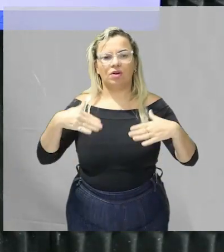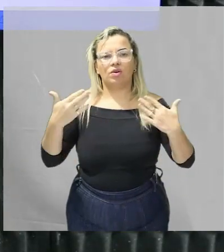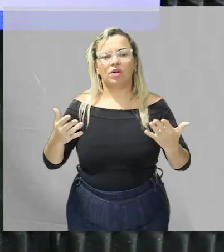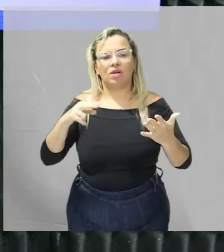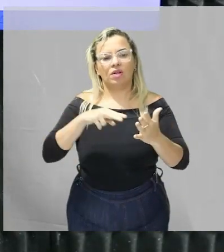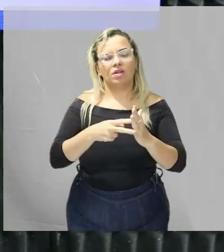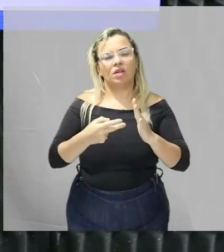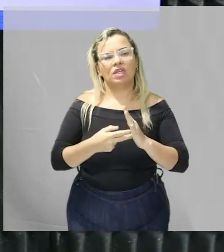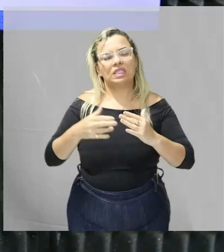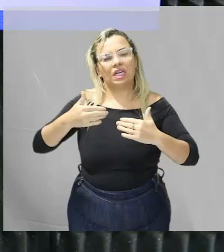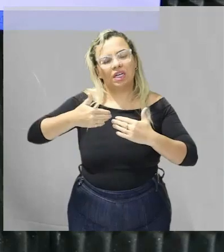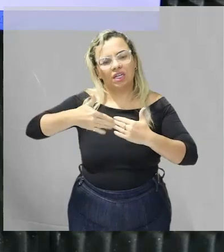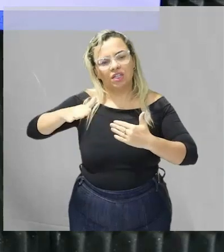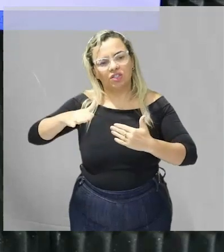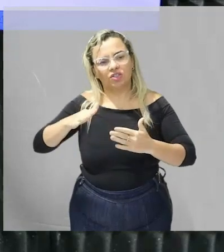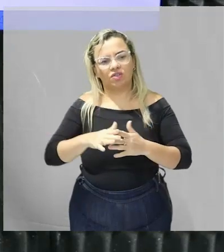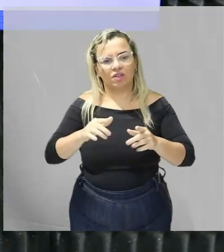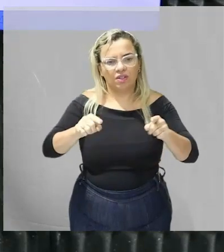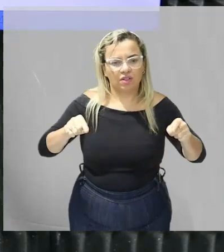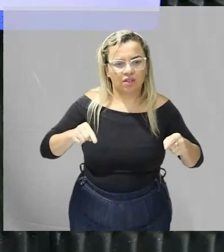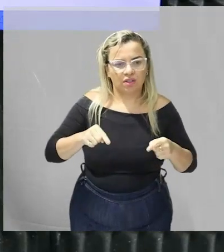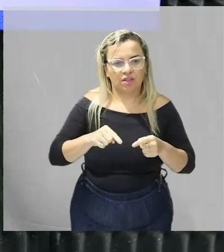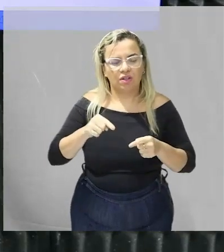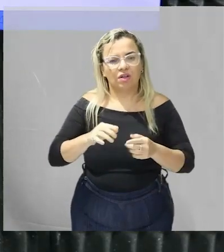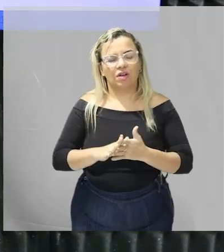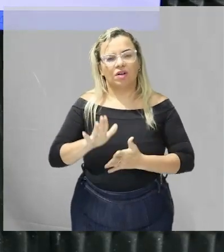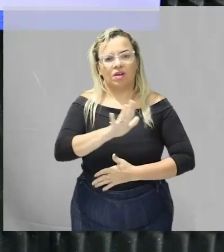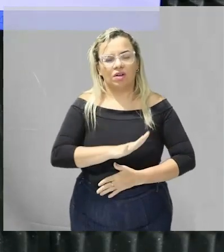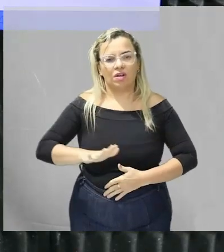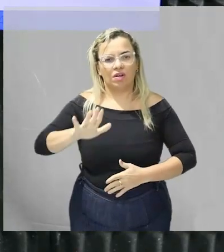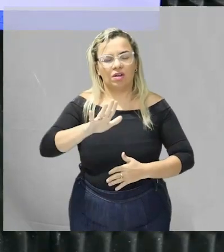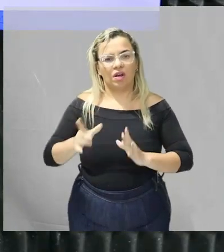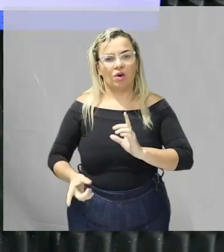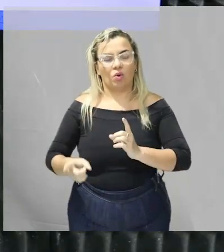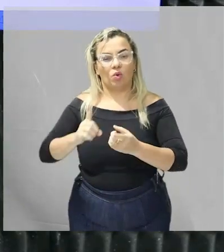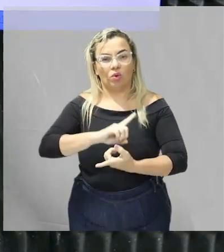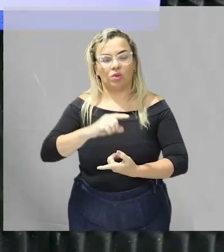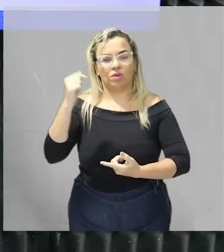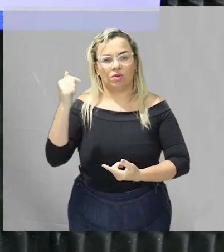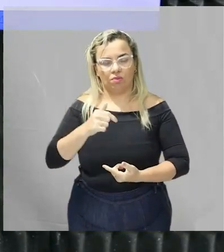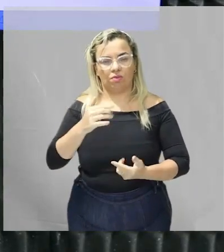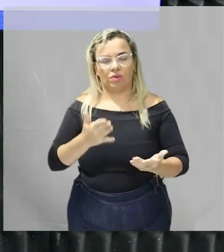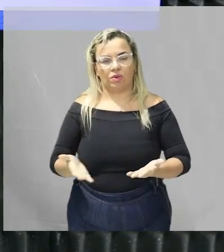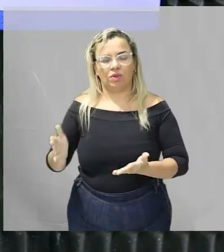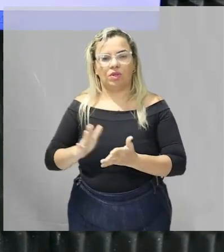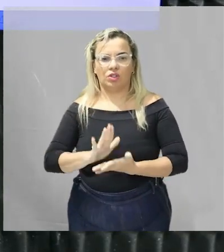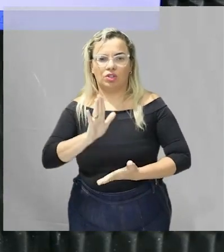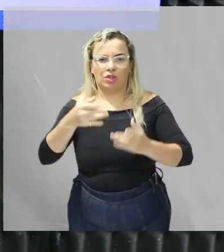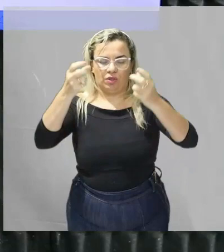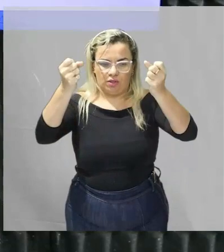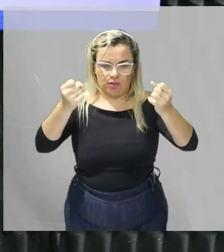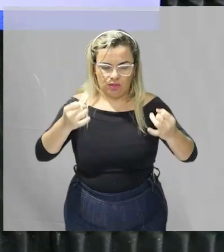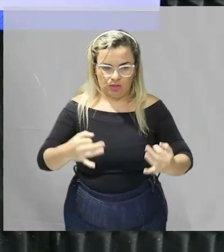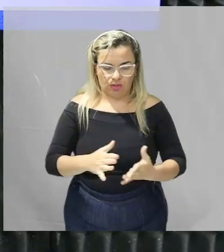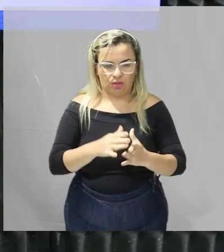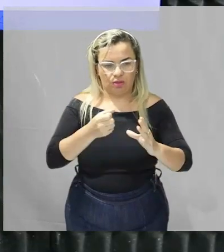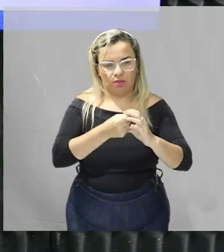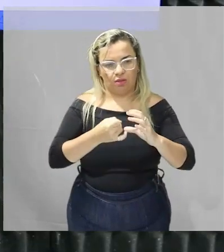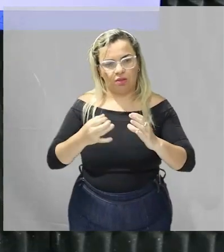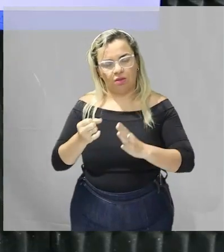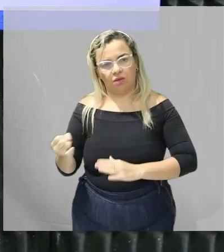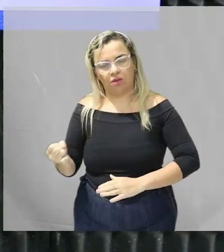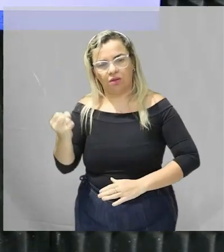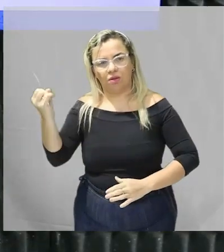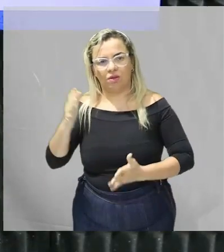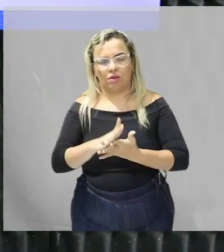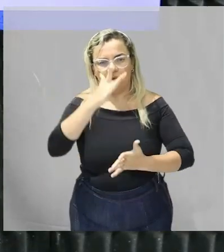evasão? Saída. Galera, isso é um fenômeno contrário, tá? A gente já, inclusive, já falou em algumas aulas que uma característica importante dessas